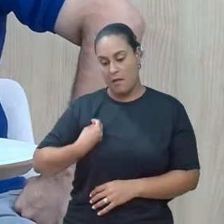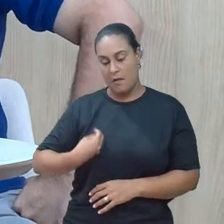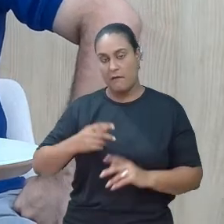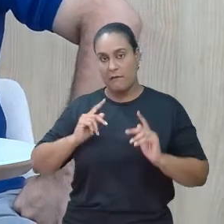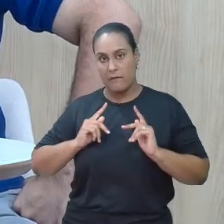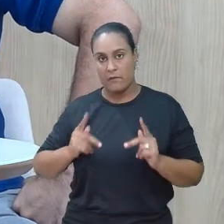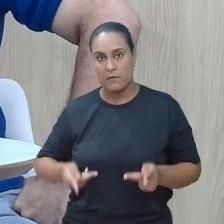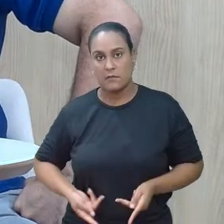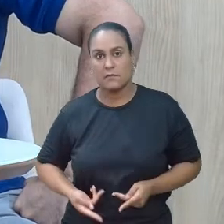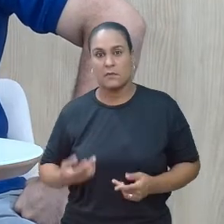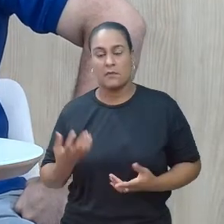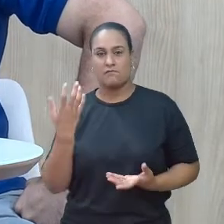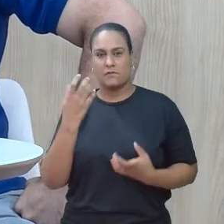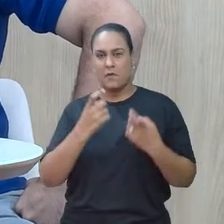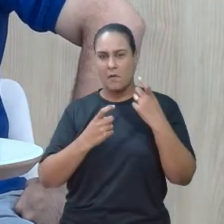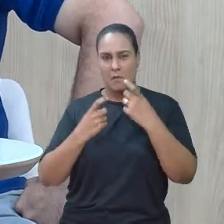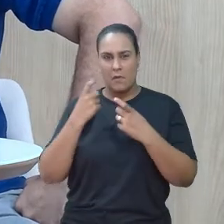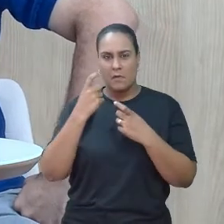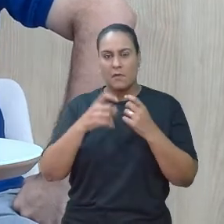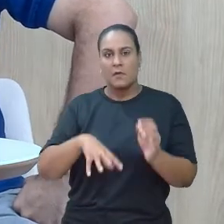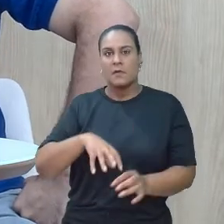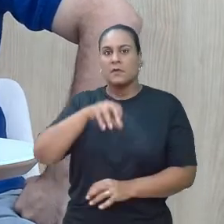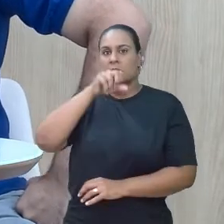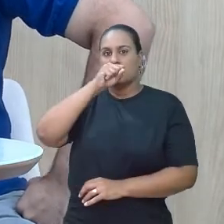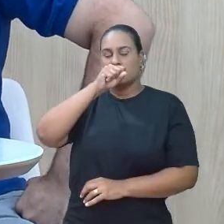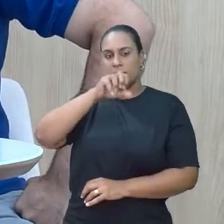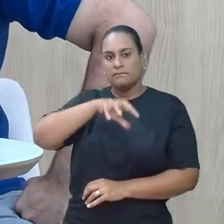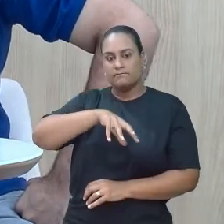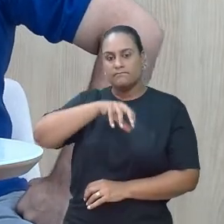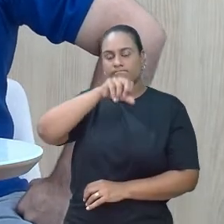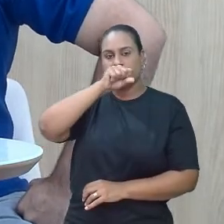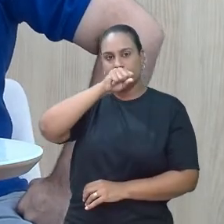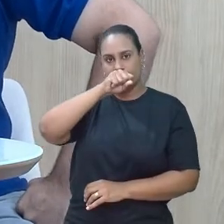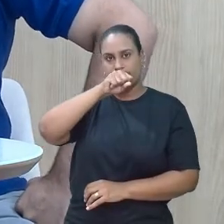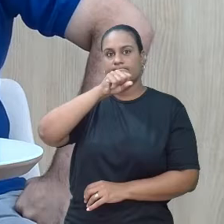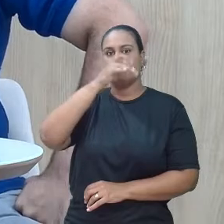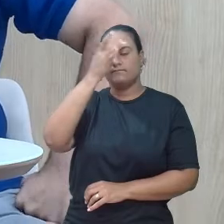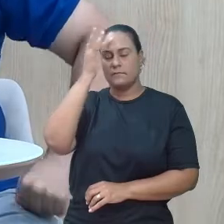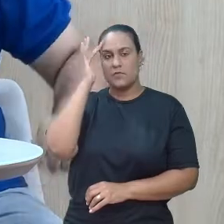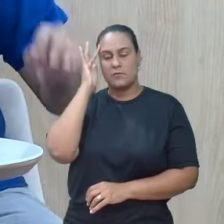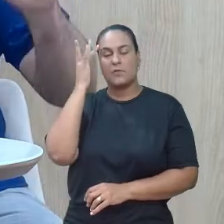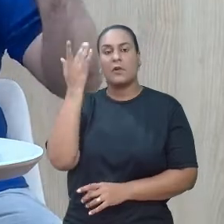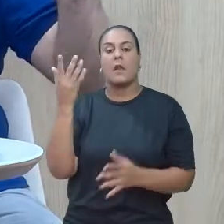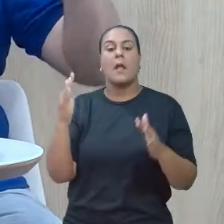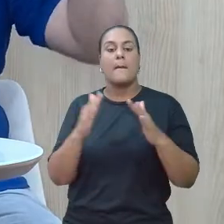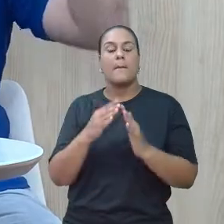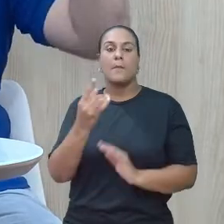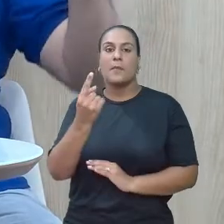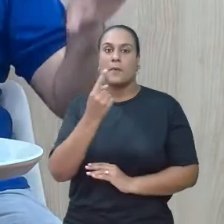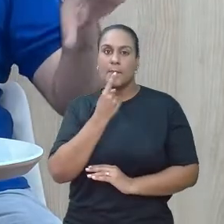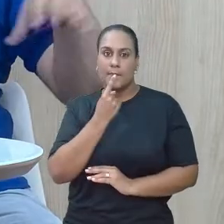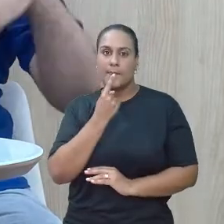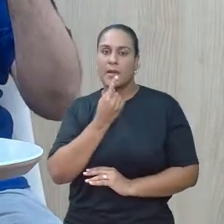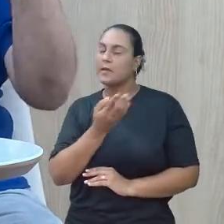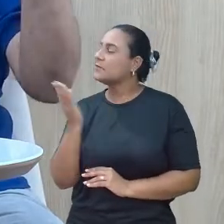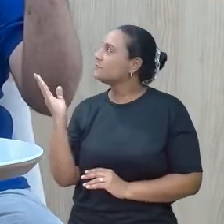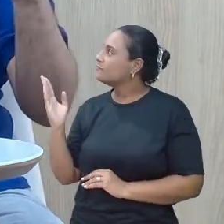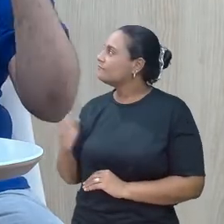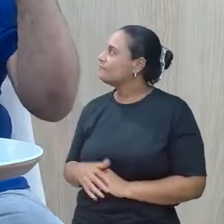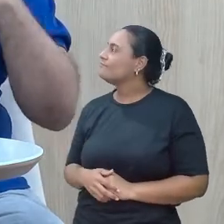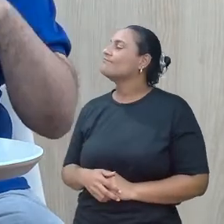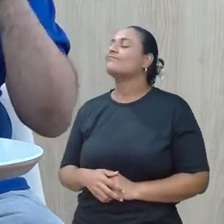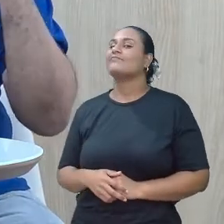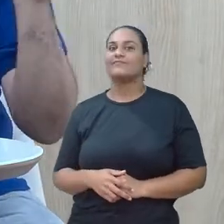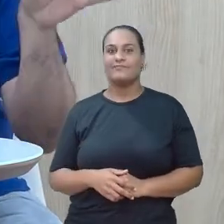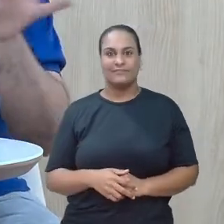preocupação da respiração, professora, da questão do ar, das pessoas que se localizam por ali, aquela coisa toda de vedar as casas, utilizações